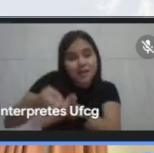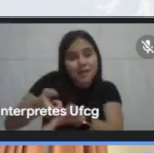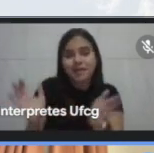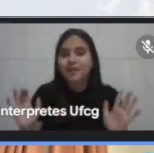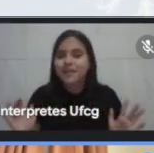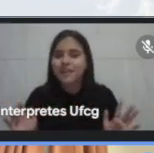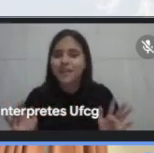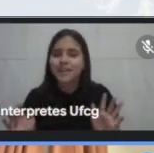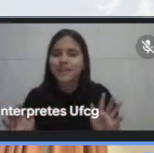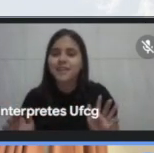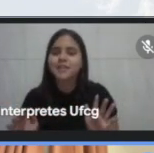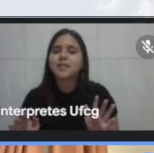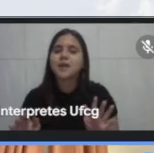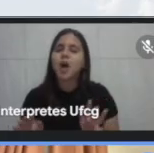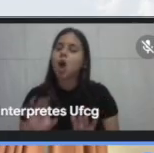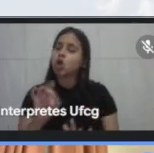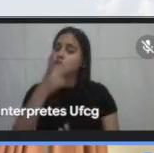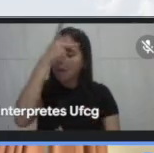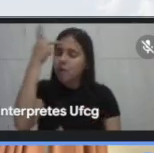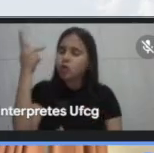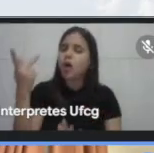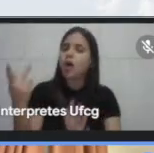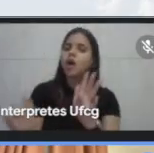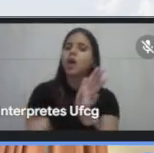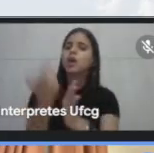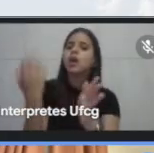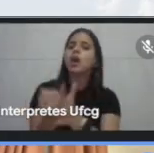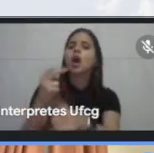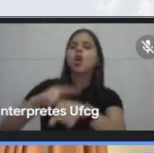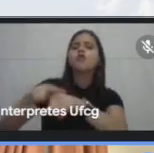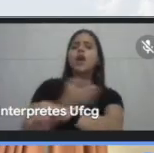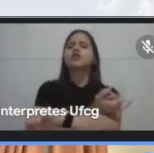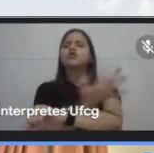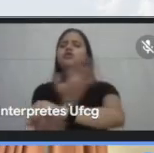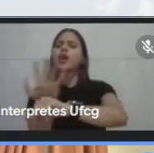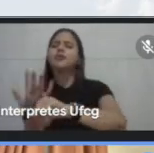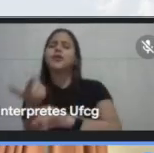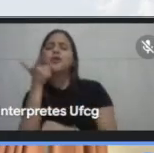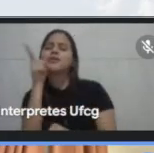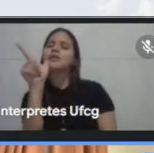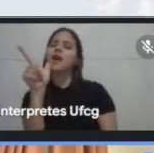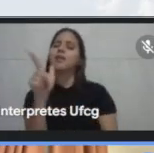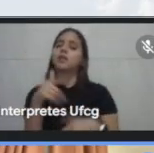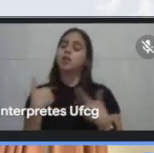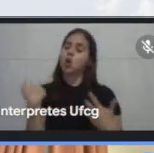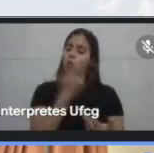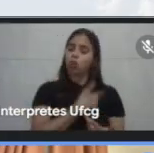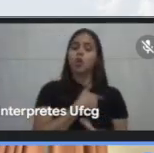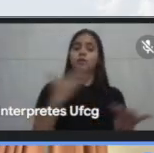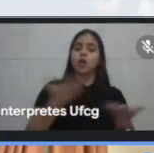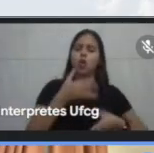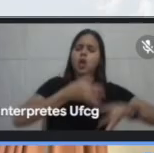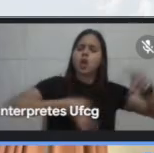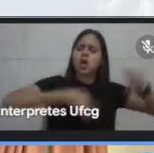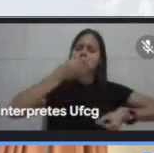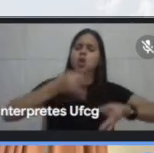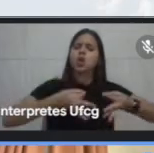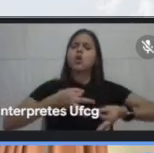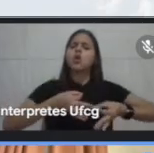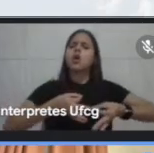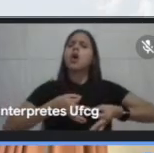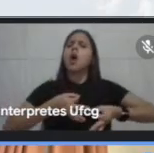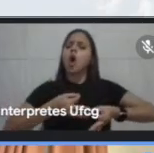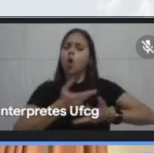vai tentar analisar agora toda essa questão de justiça para saber se essas medidas verdes elas estão chegando realmente a toda a